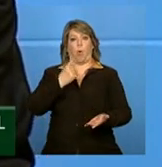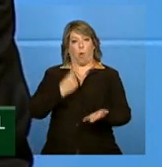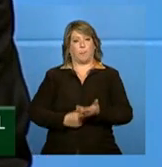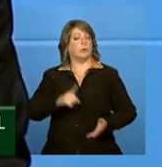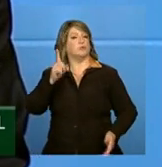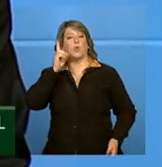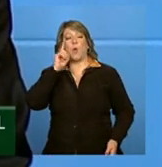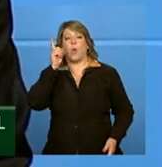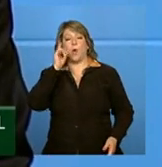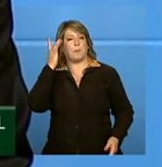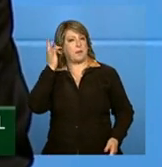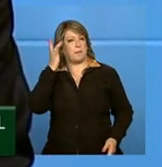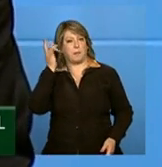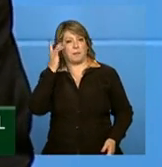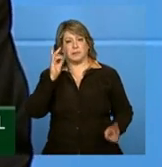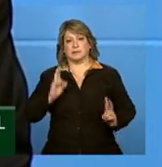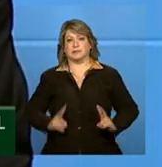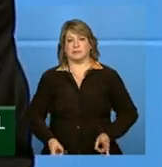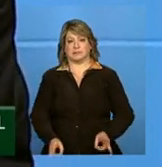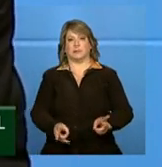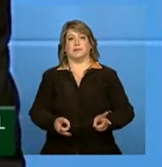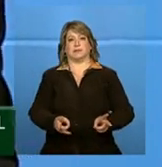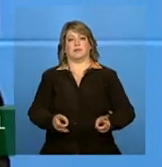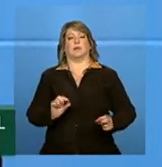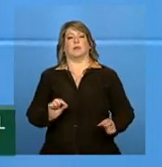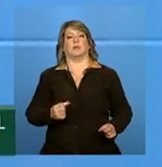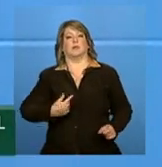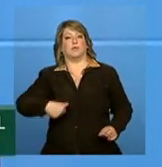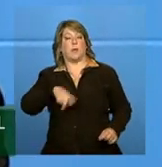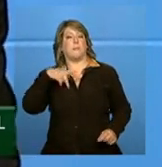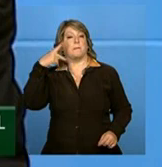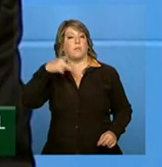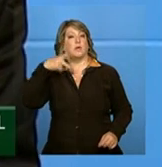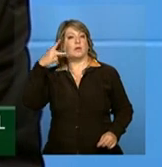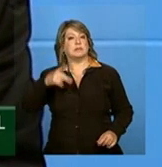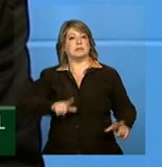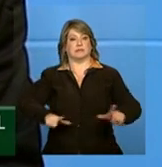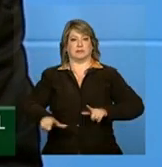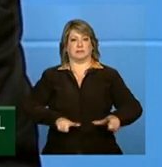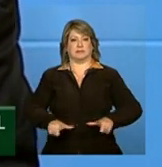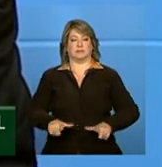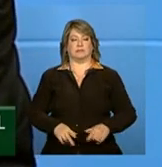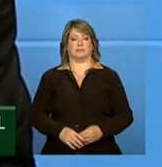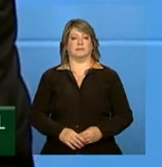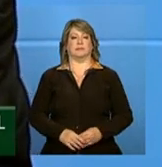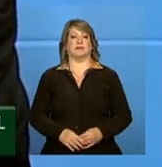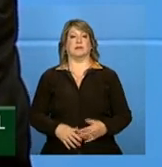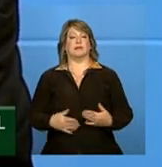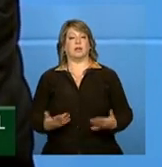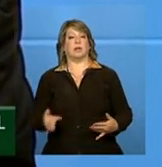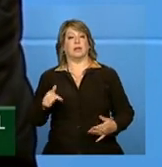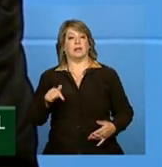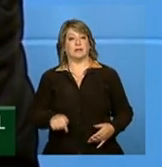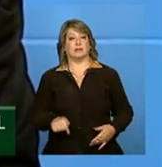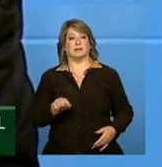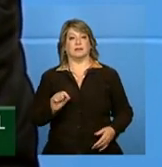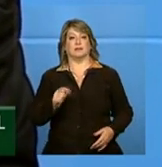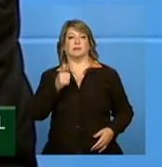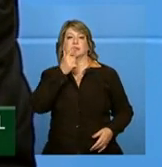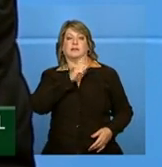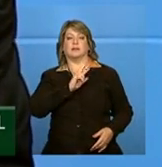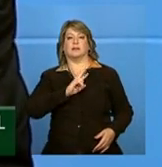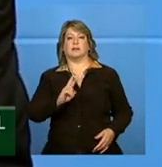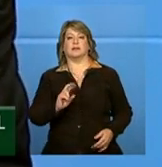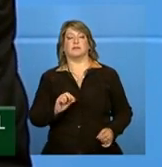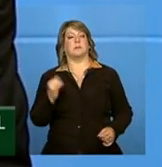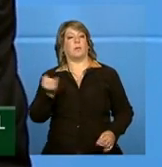diário e na responsabilidade moral inerente das nossas políticas de ação. Resulta conveniente